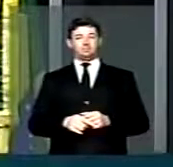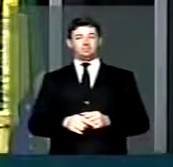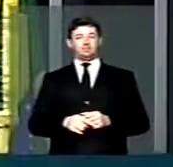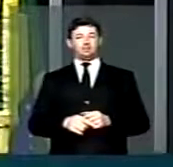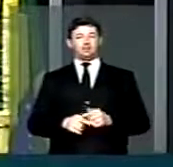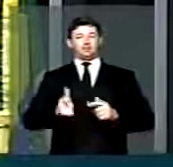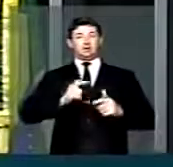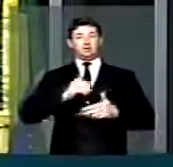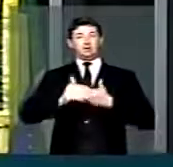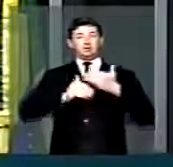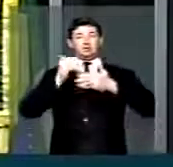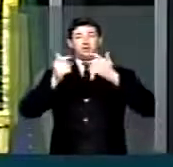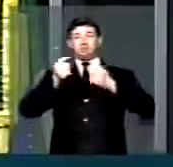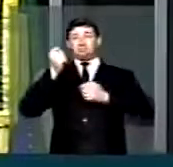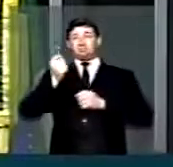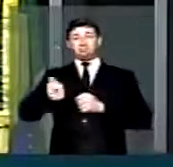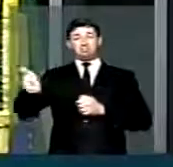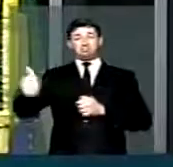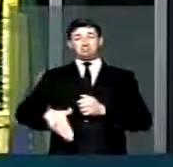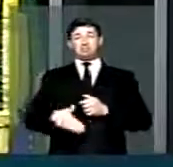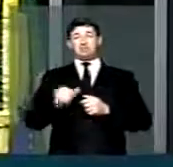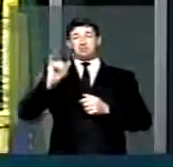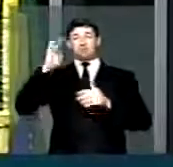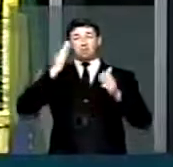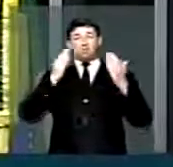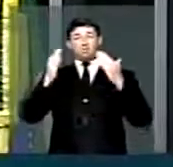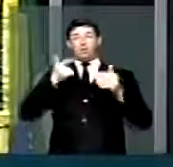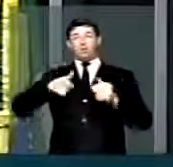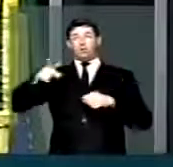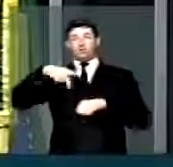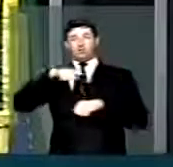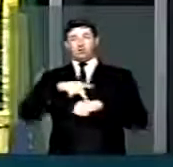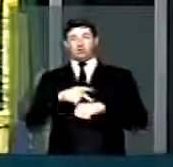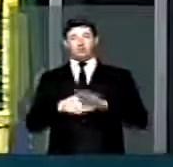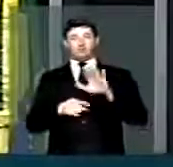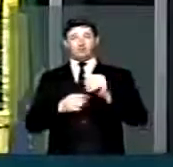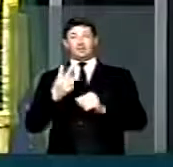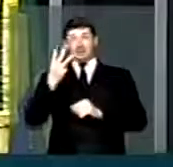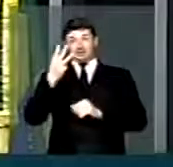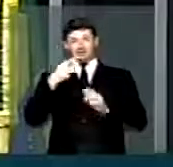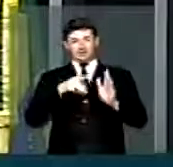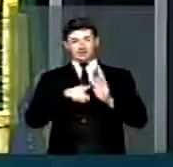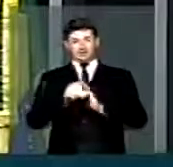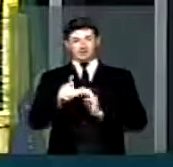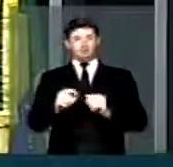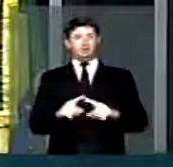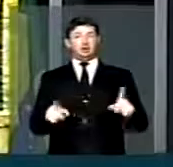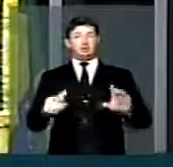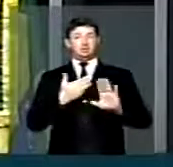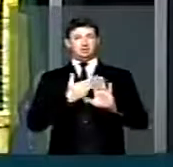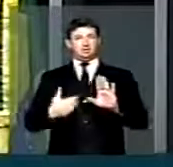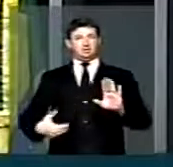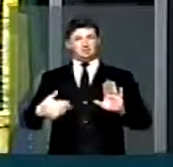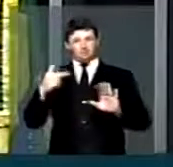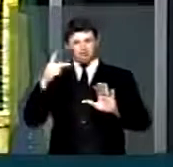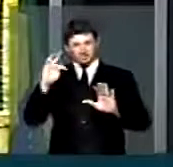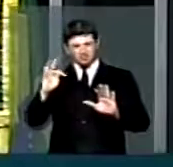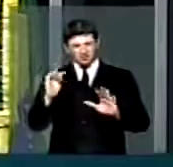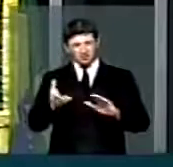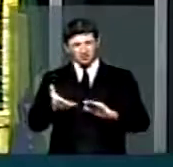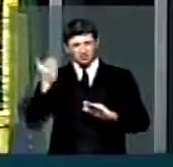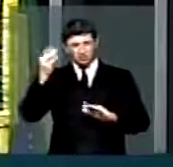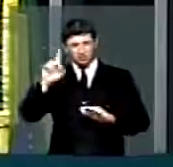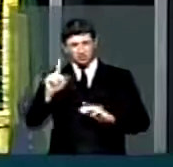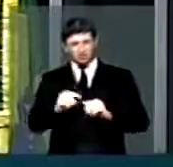está com um crescimento medíocre perto do mundo. Pergunta 3. Mas o governo do PT não